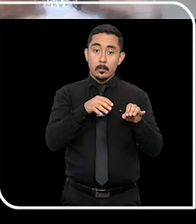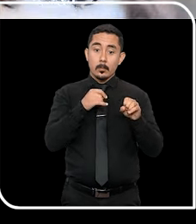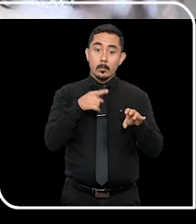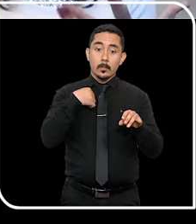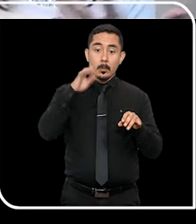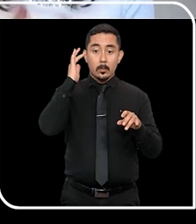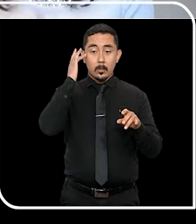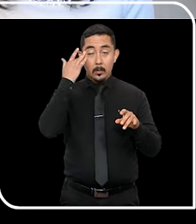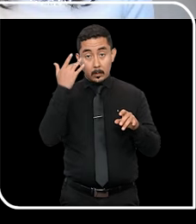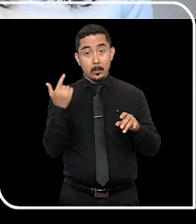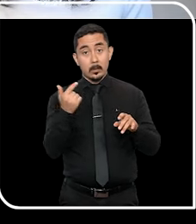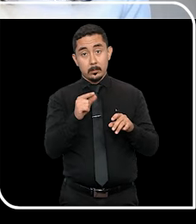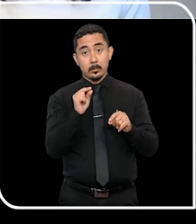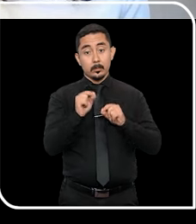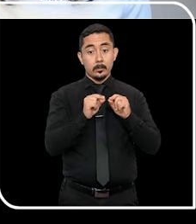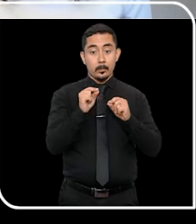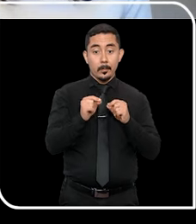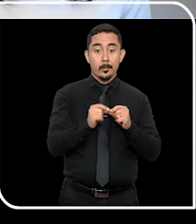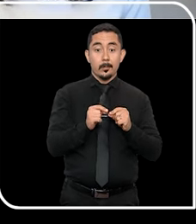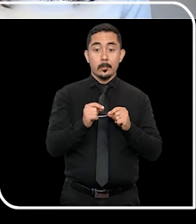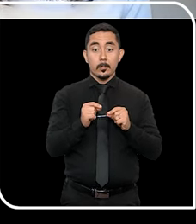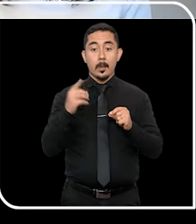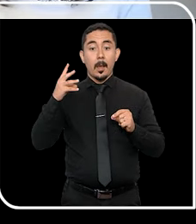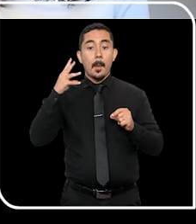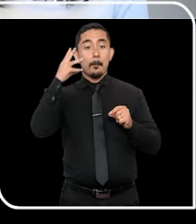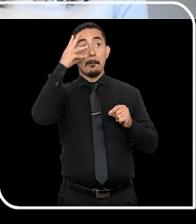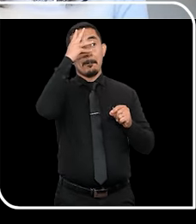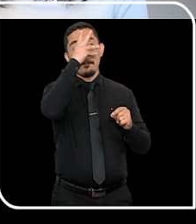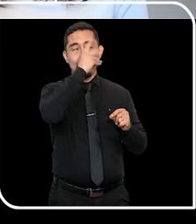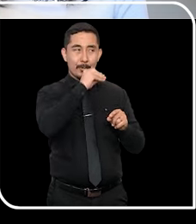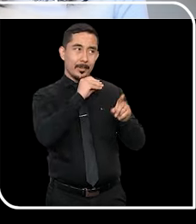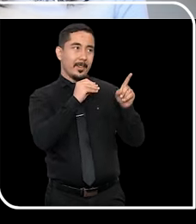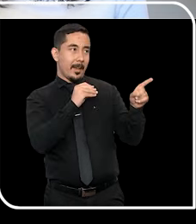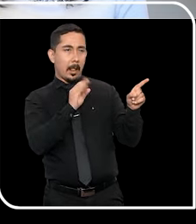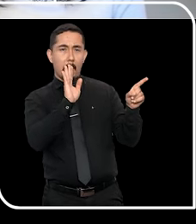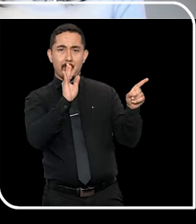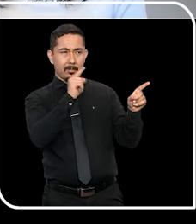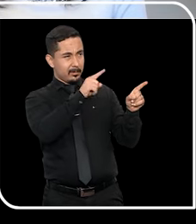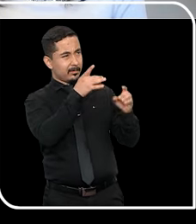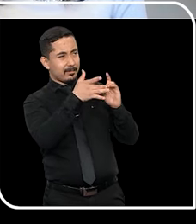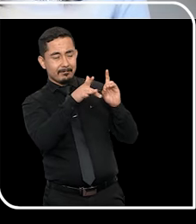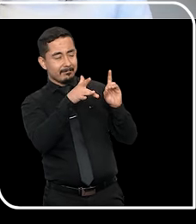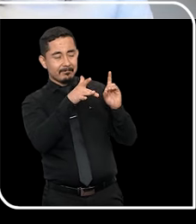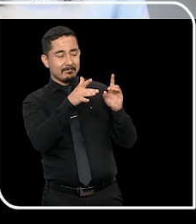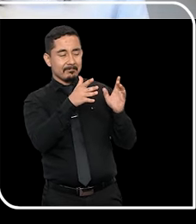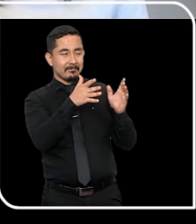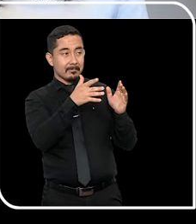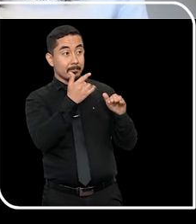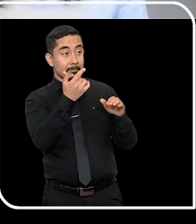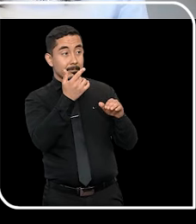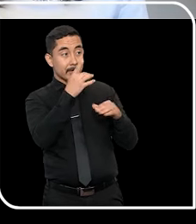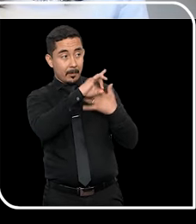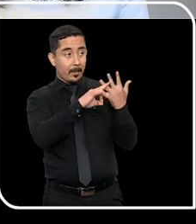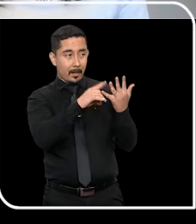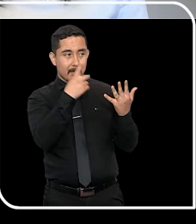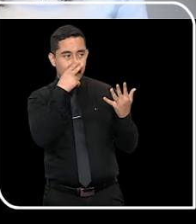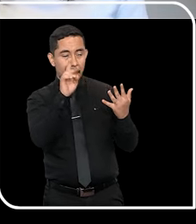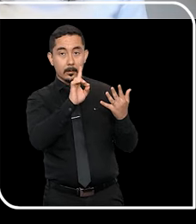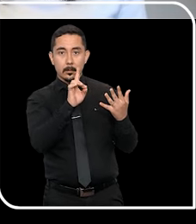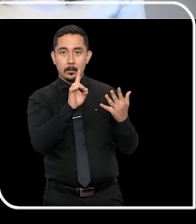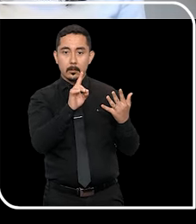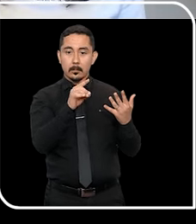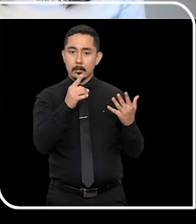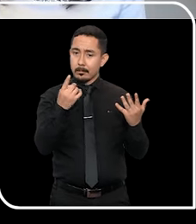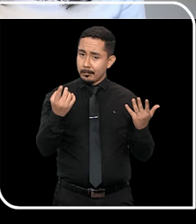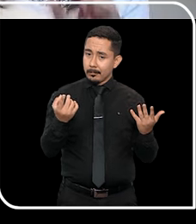escuta que eu já escutei que minha mãe já escutou né é tão bonita que nem parece que tem uma deficiência travando